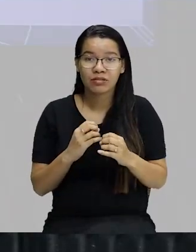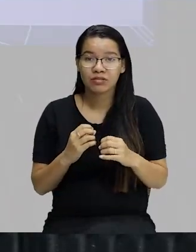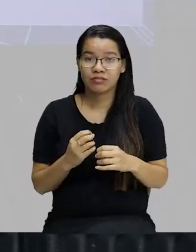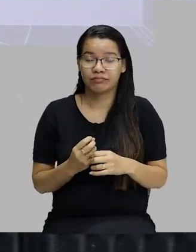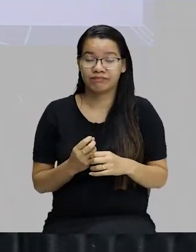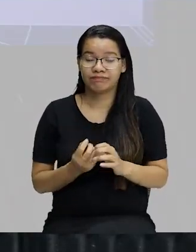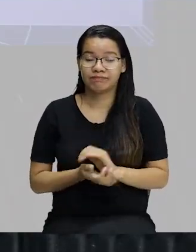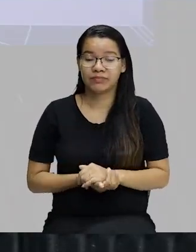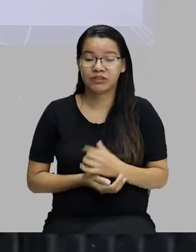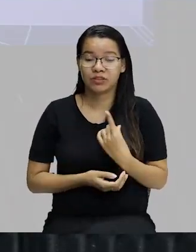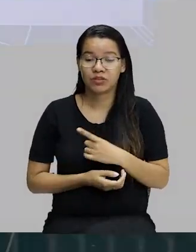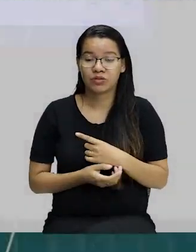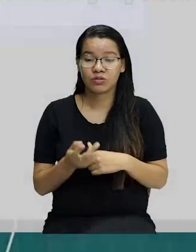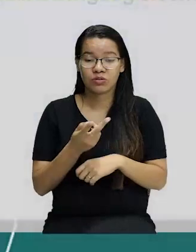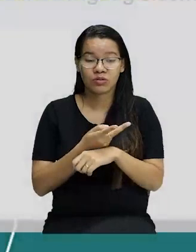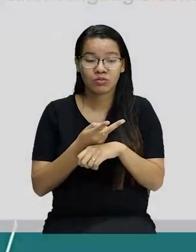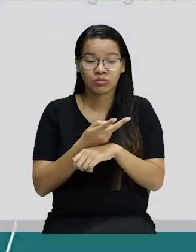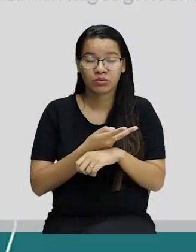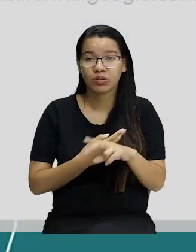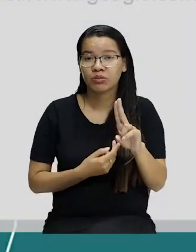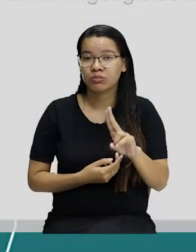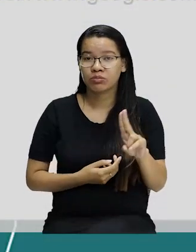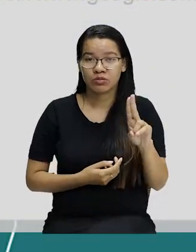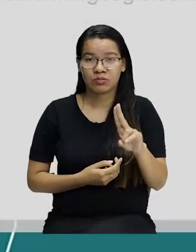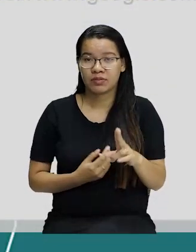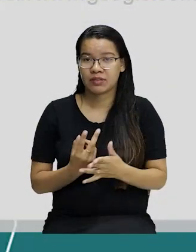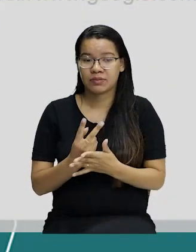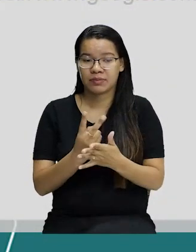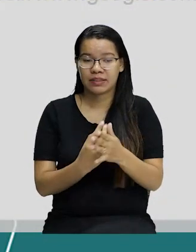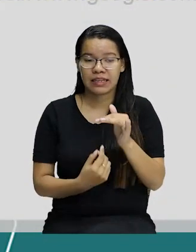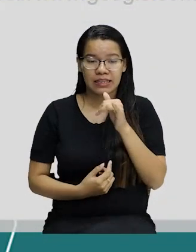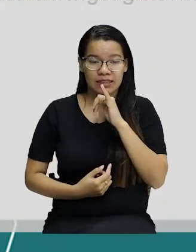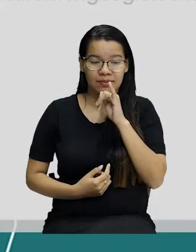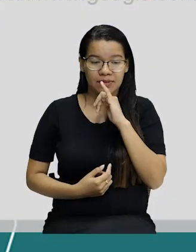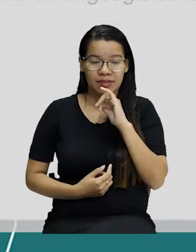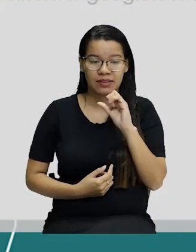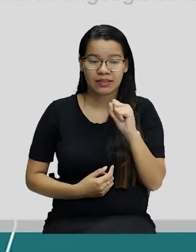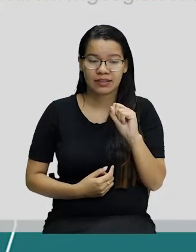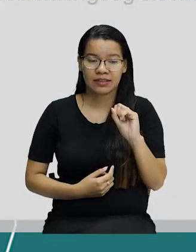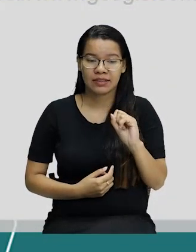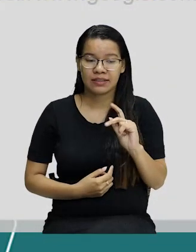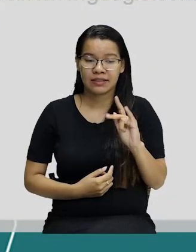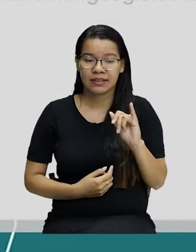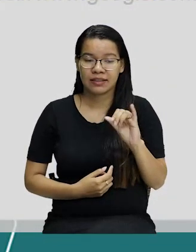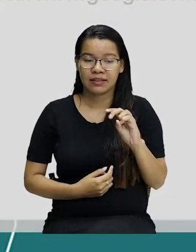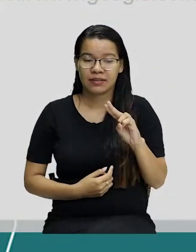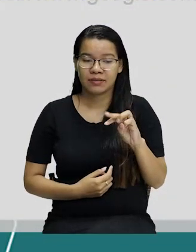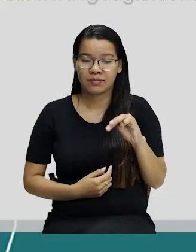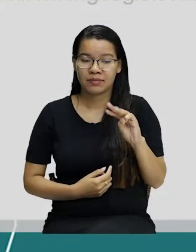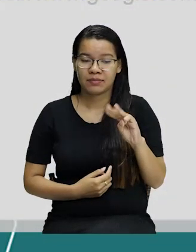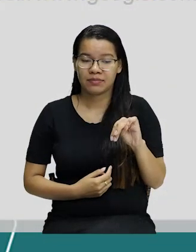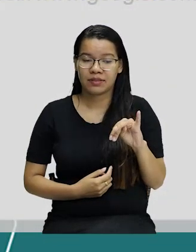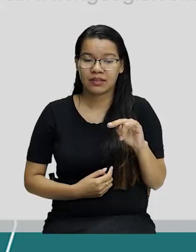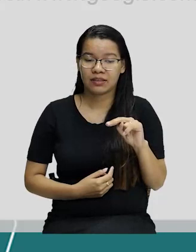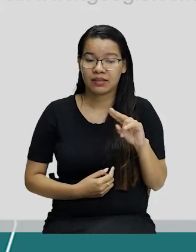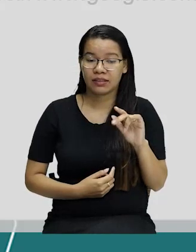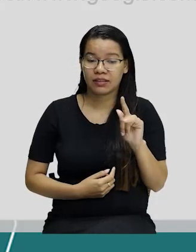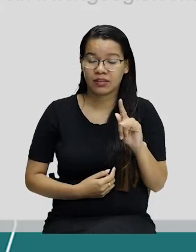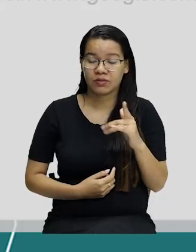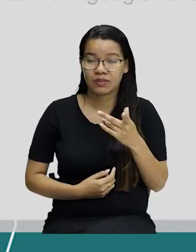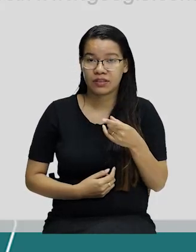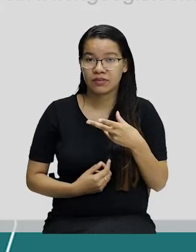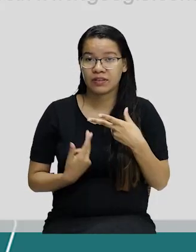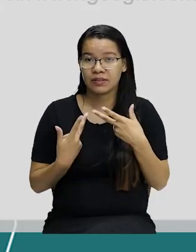no nosso dia a dia. Por exemplo, o skimming. Nós usamos skimming quando você vai identificar o gênero textual do texto